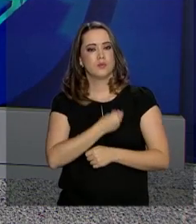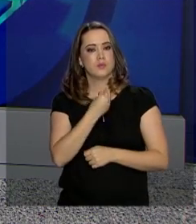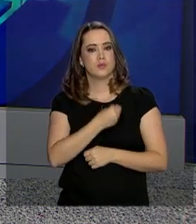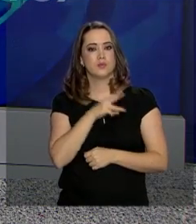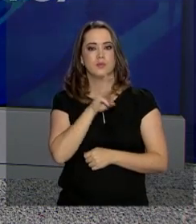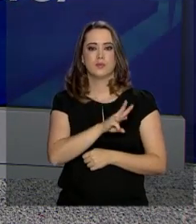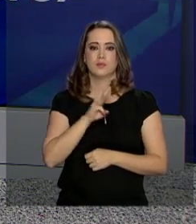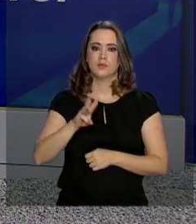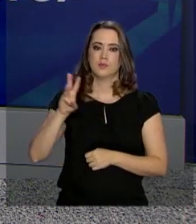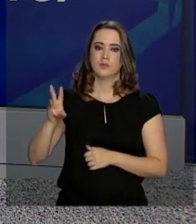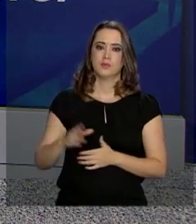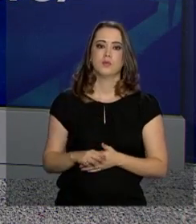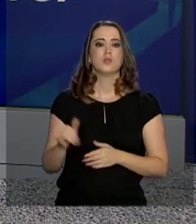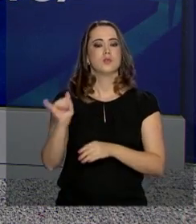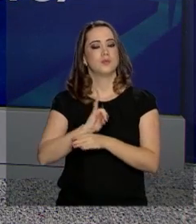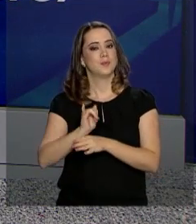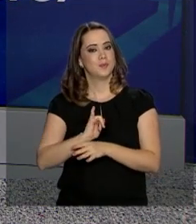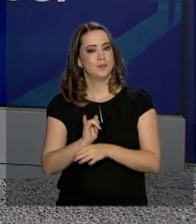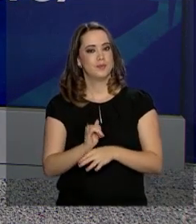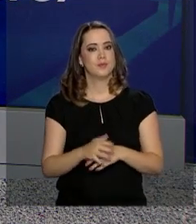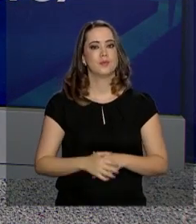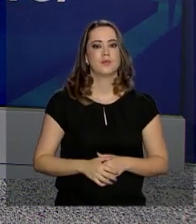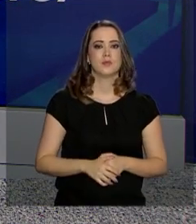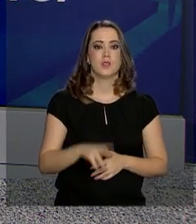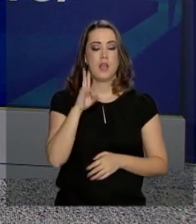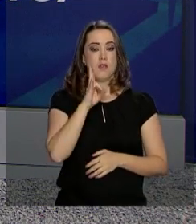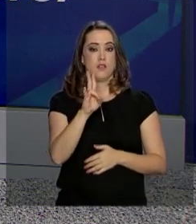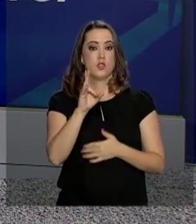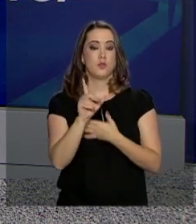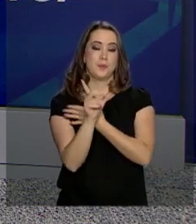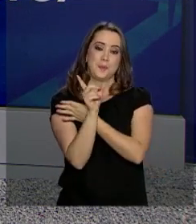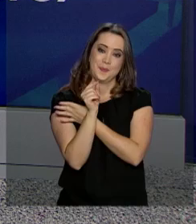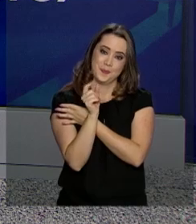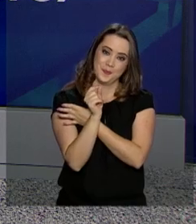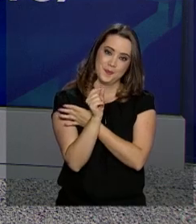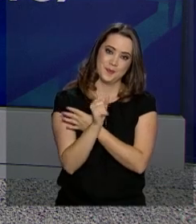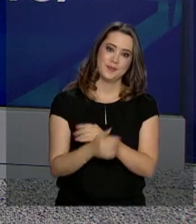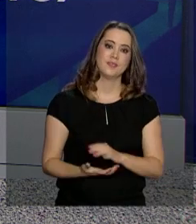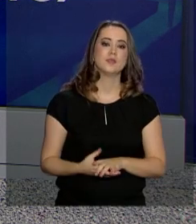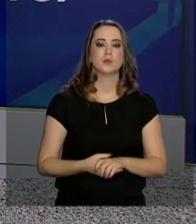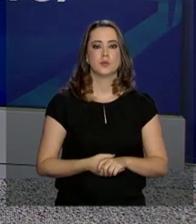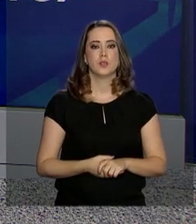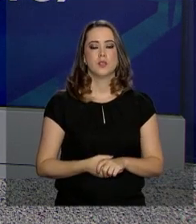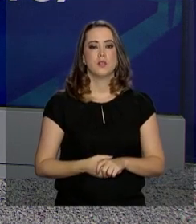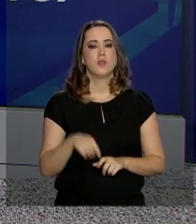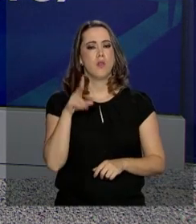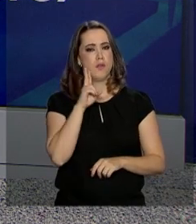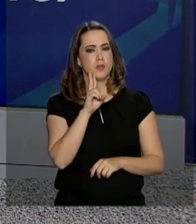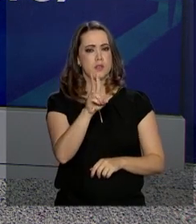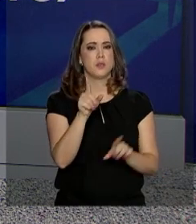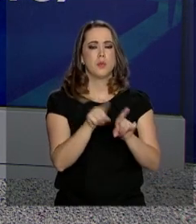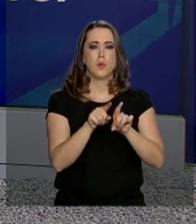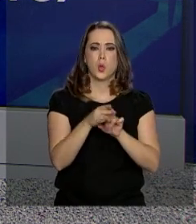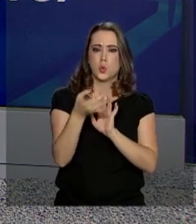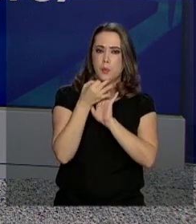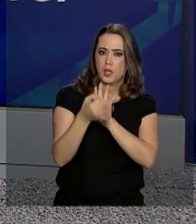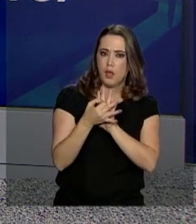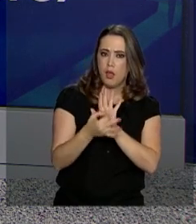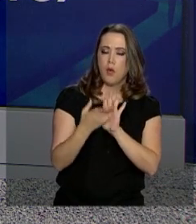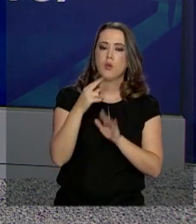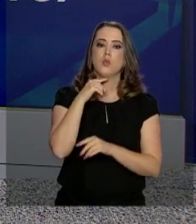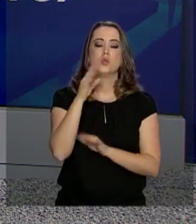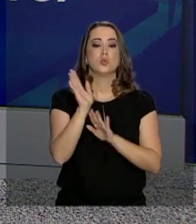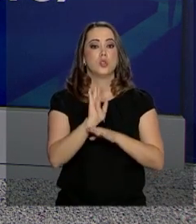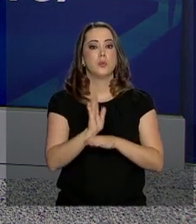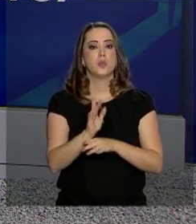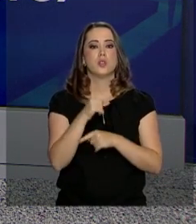ao vivo pelo site da NBR e pelo canal no YouTube. Acesse também o nosso perfil no Twitter. E você pode ainda mandar sugestões de